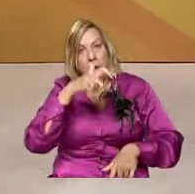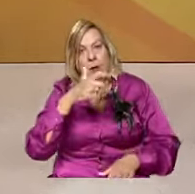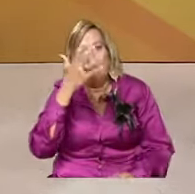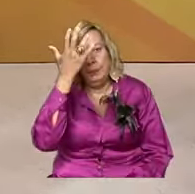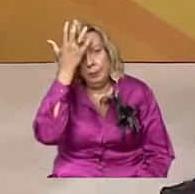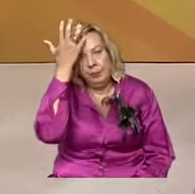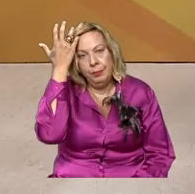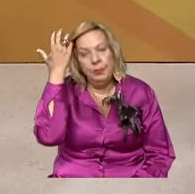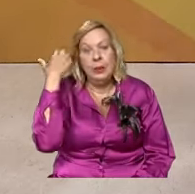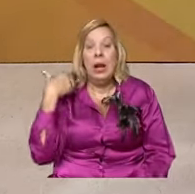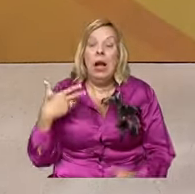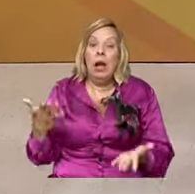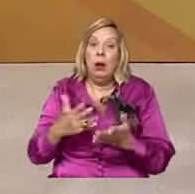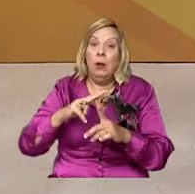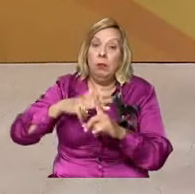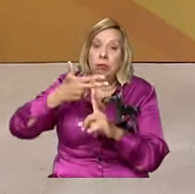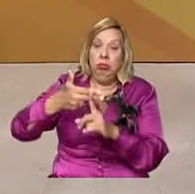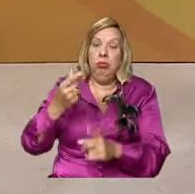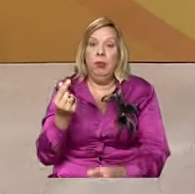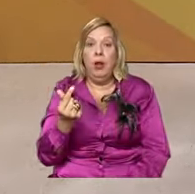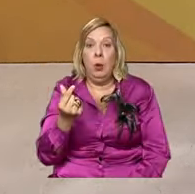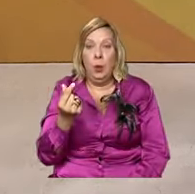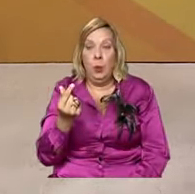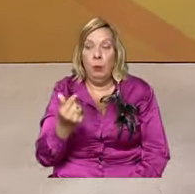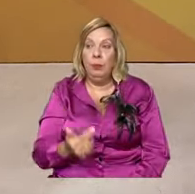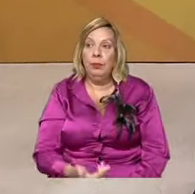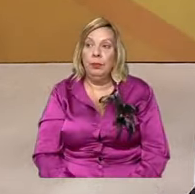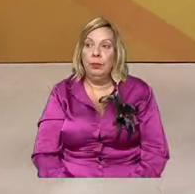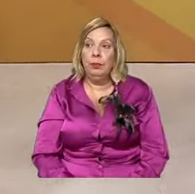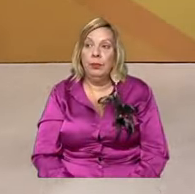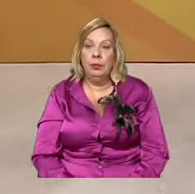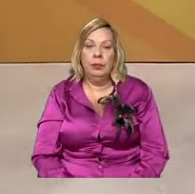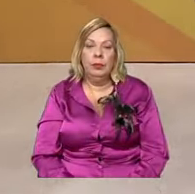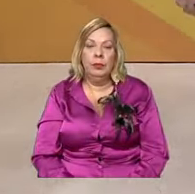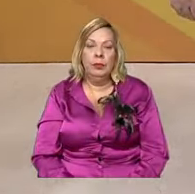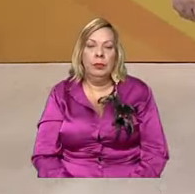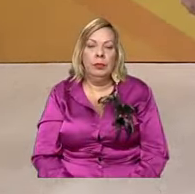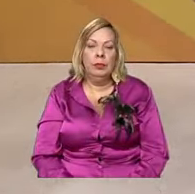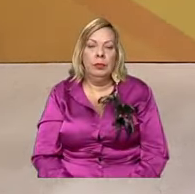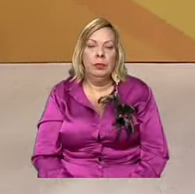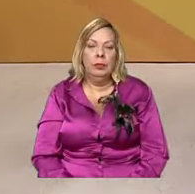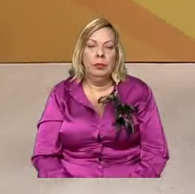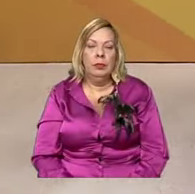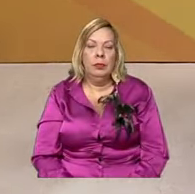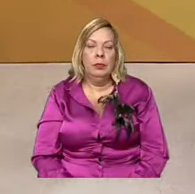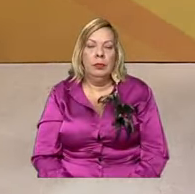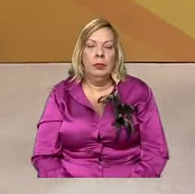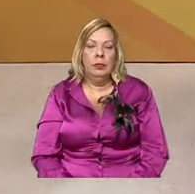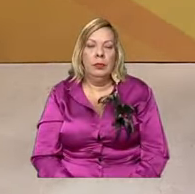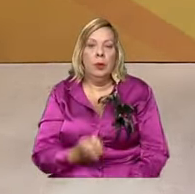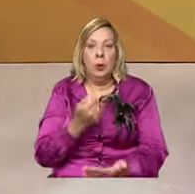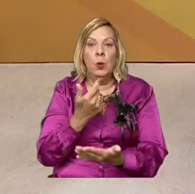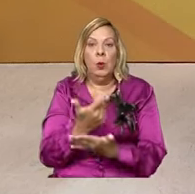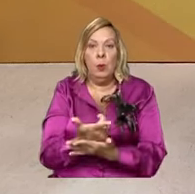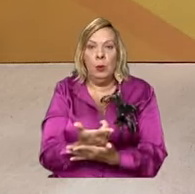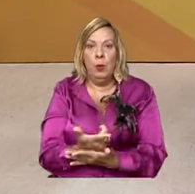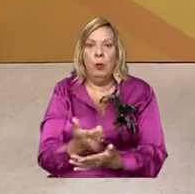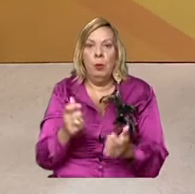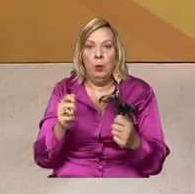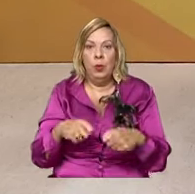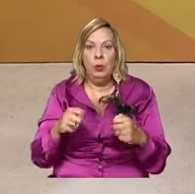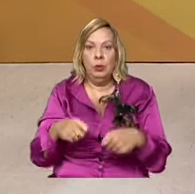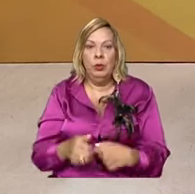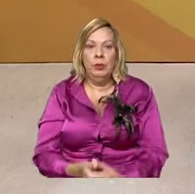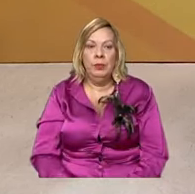Vamos, excelente ideia. Ó, sua mamãe merece, né, Laio? E ó, você que adquiriu, pode levar, porque